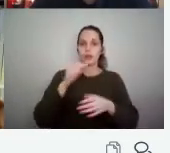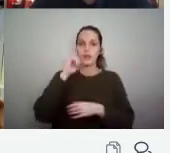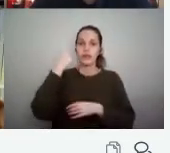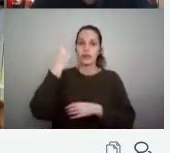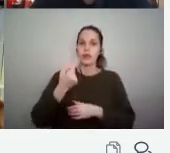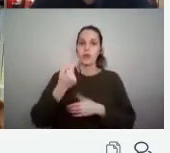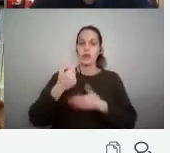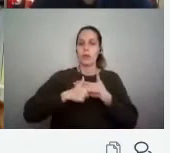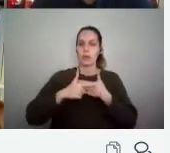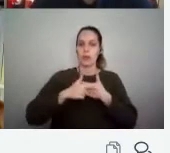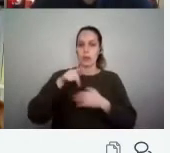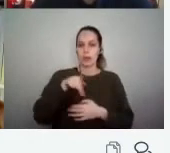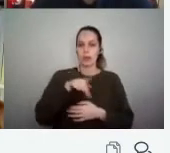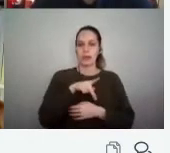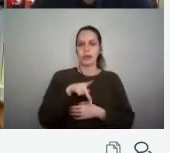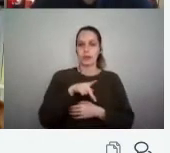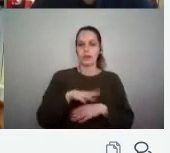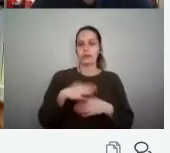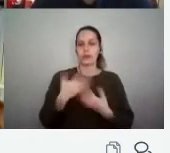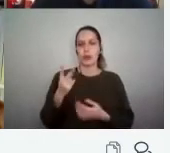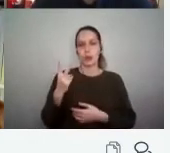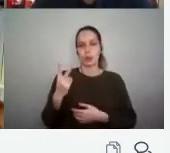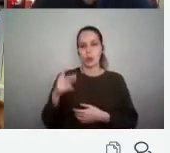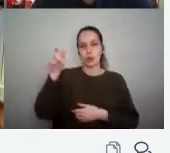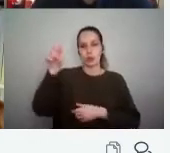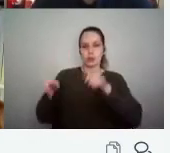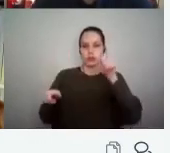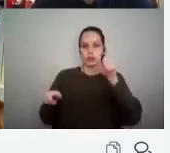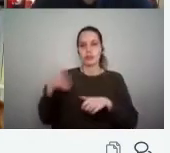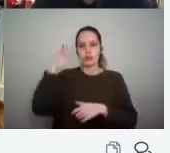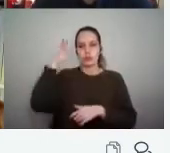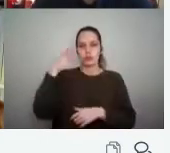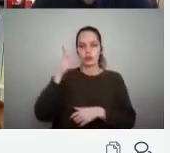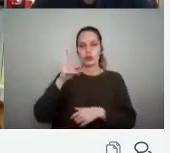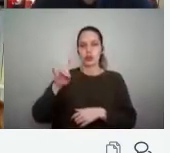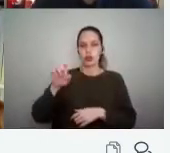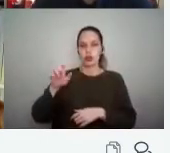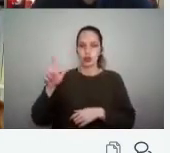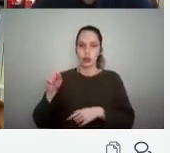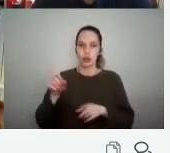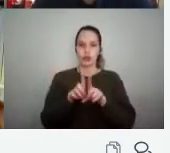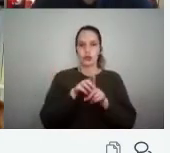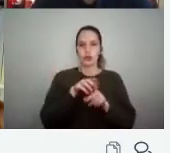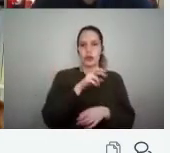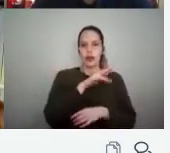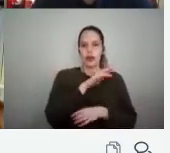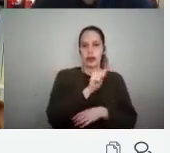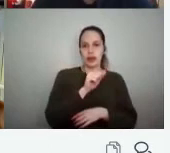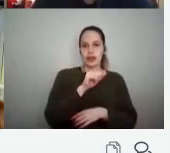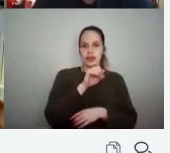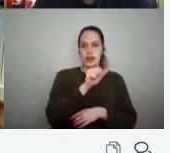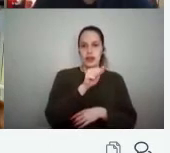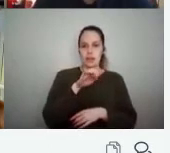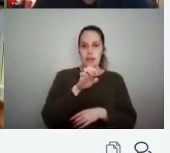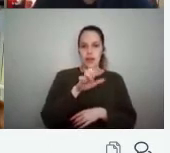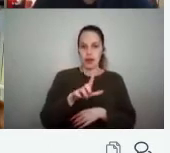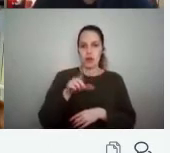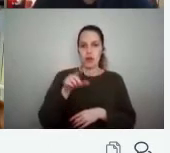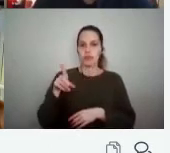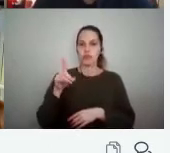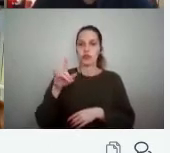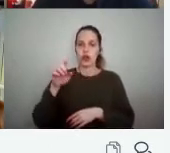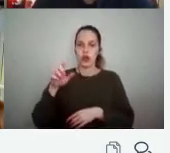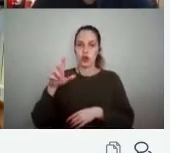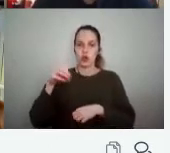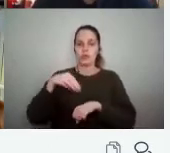aqui conosco, então, dois palestrantes, o Diego Curtis e a Maria Isabel da Cunha. O Diego Curtis é mestre na arte e na